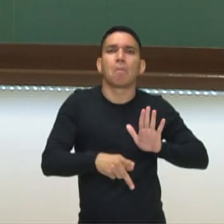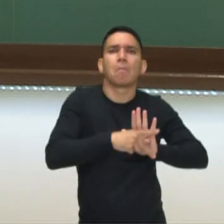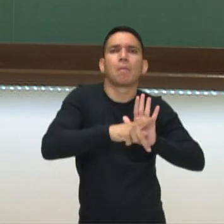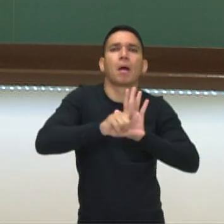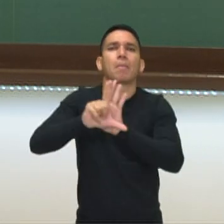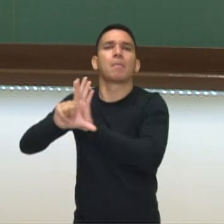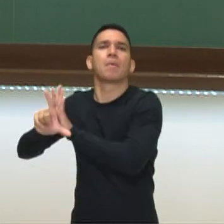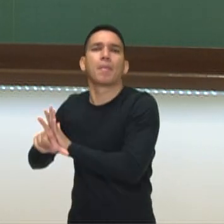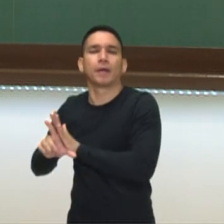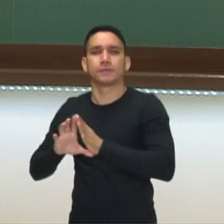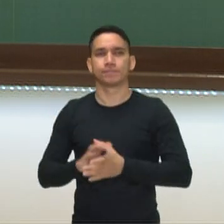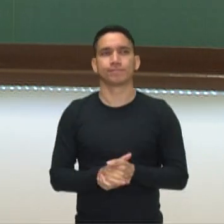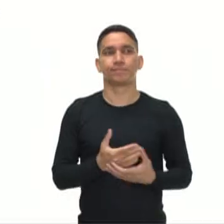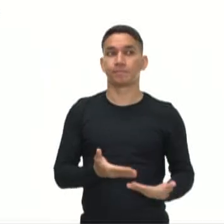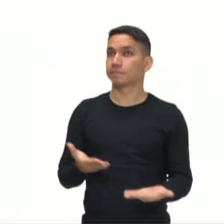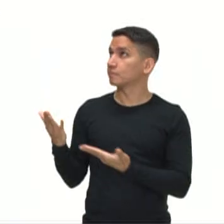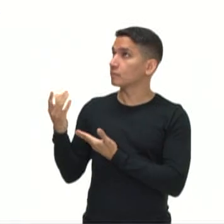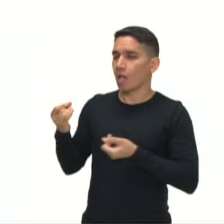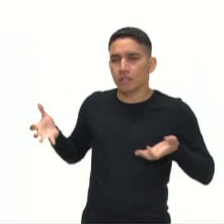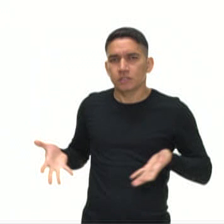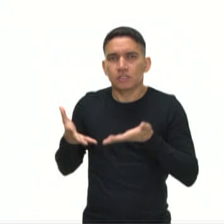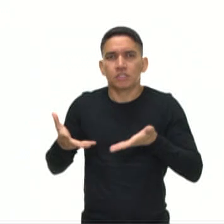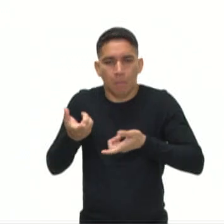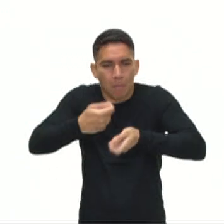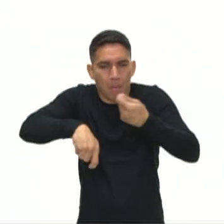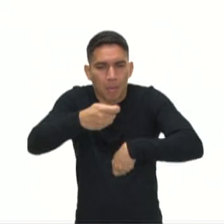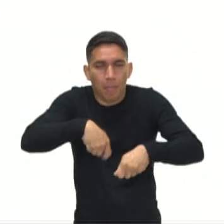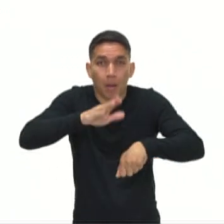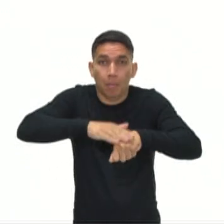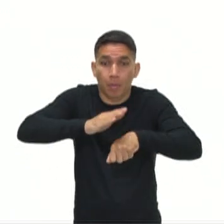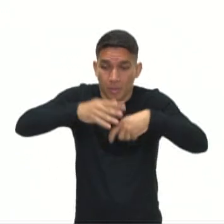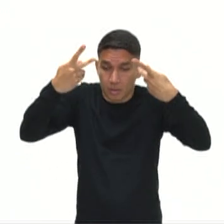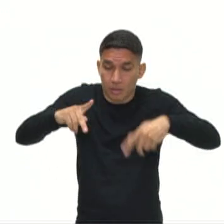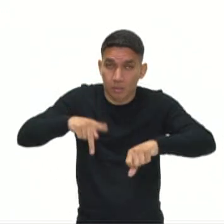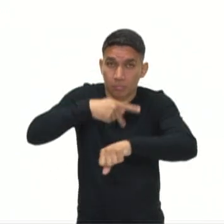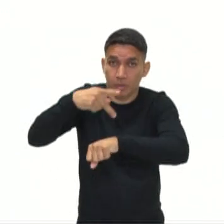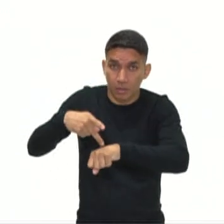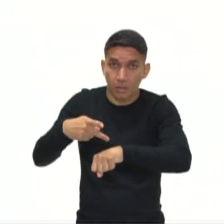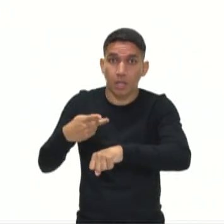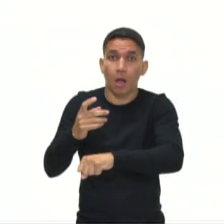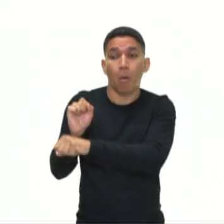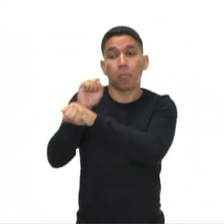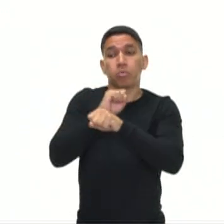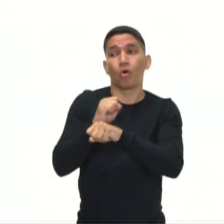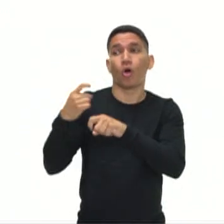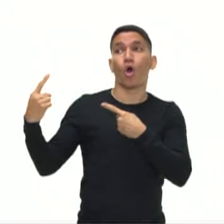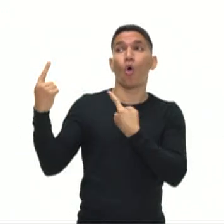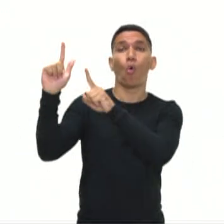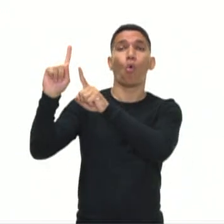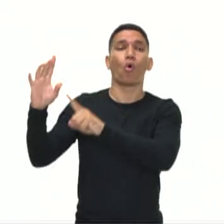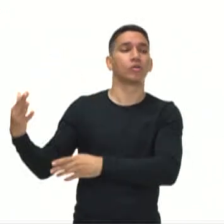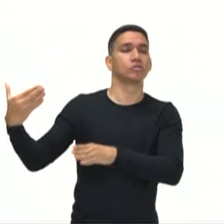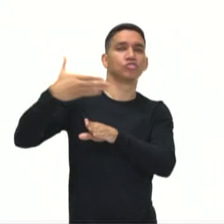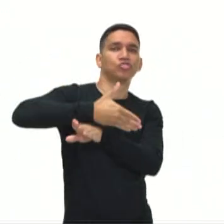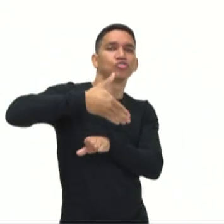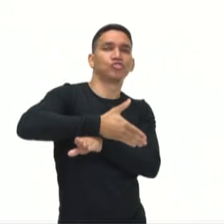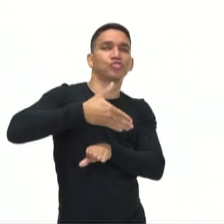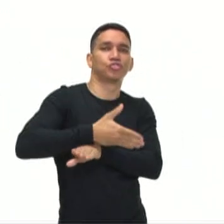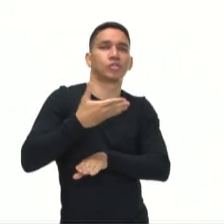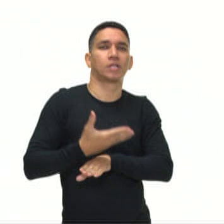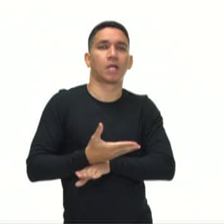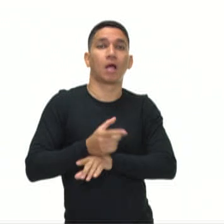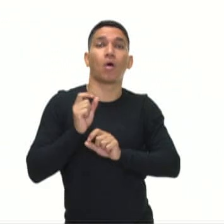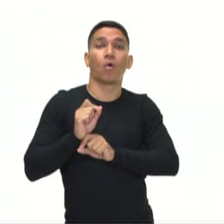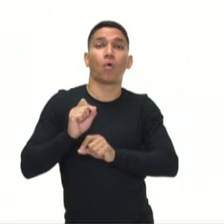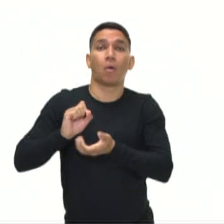protecionismo. Né? Ali, ó, incentiva o comércio e as manufaturas nacionais, protegendo-os da concorrência estrangeira com o aumento de